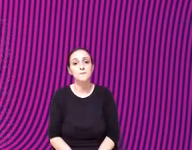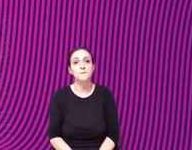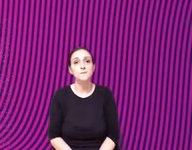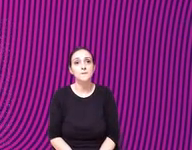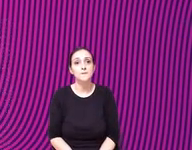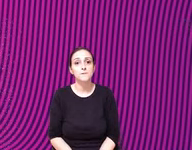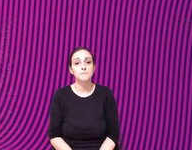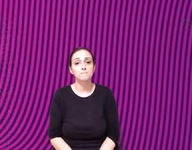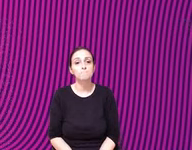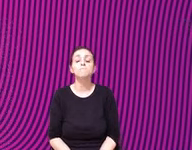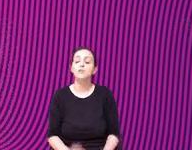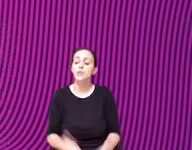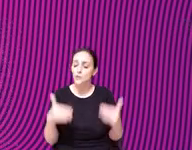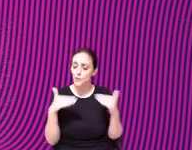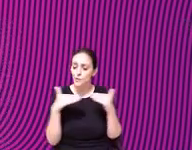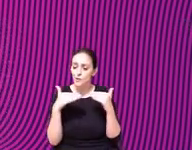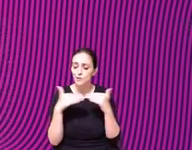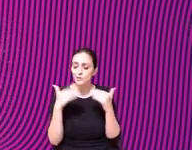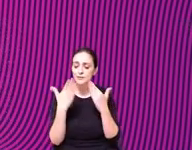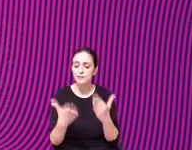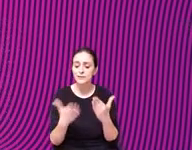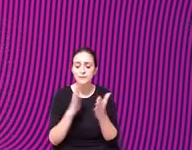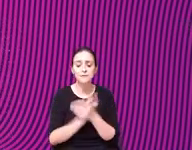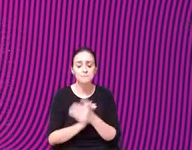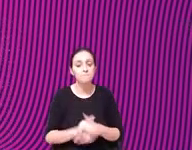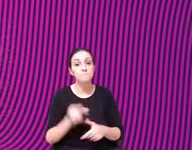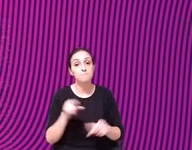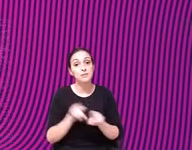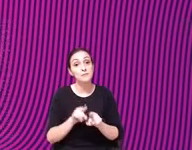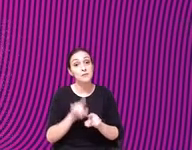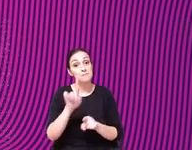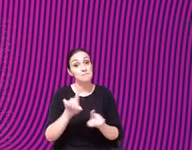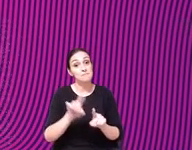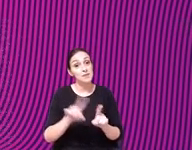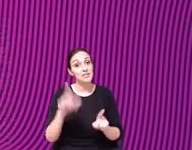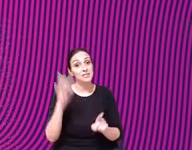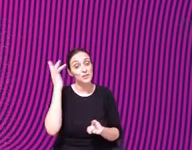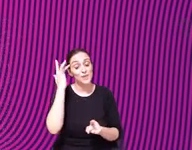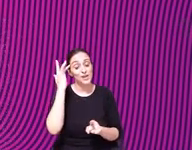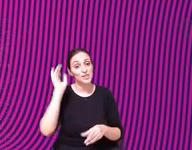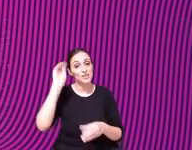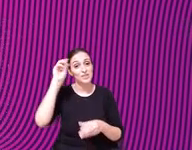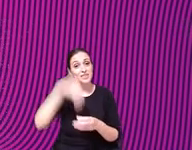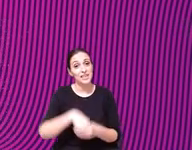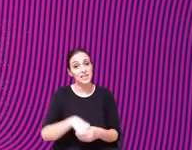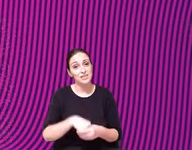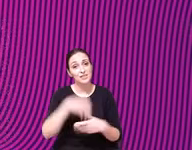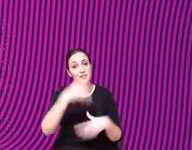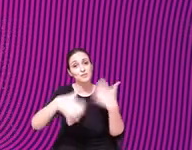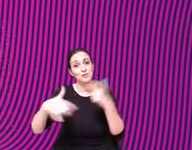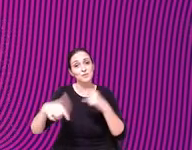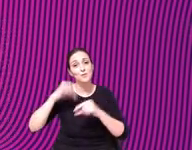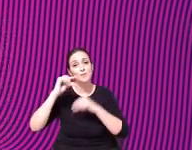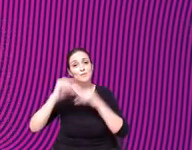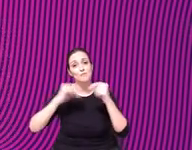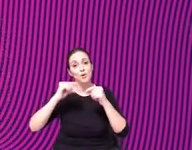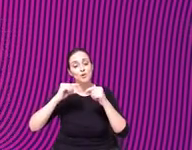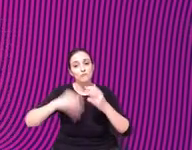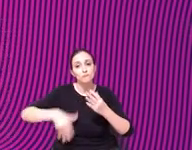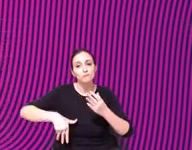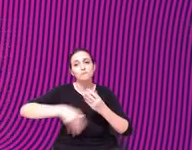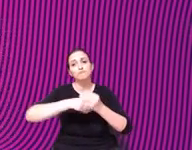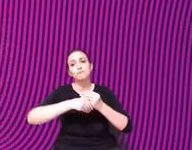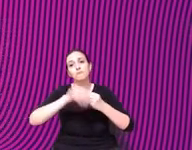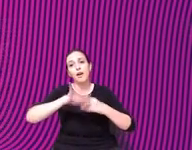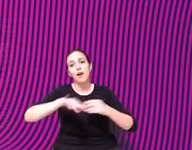Eu concordo um pouco com você, Manfro, mas eu acho que dentro, e falando um pouquinho de rede suplementar, né,